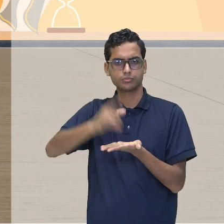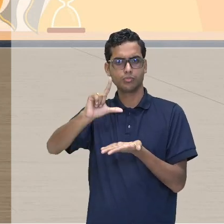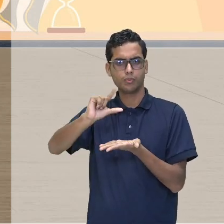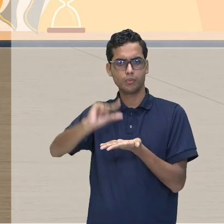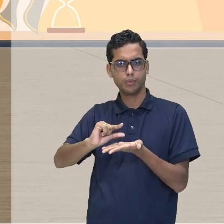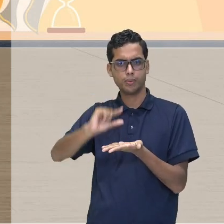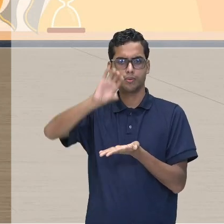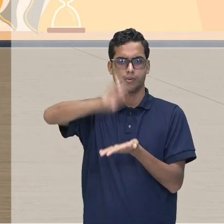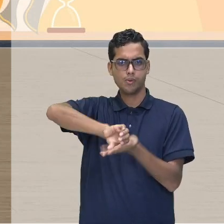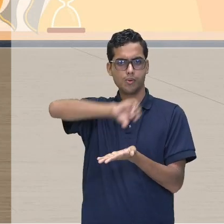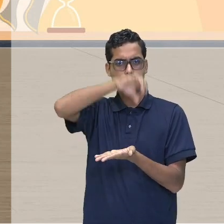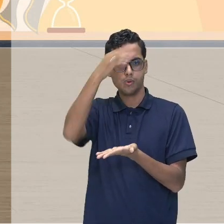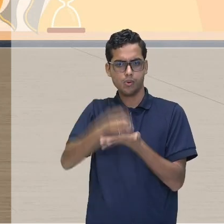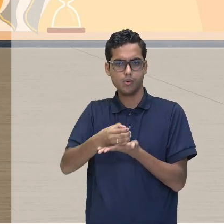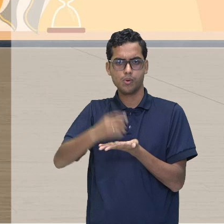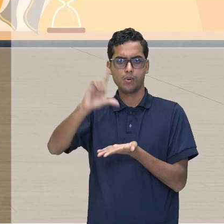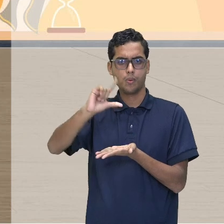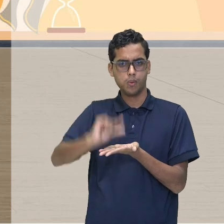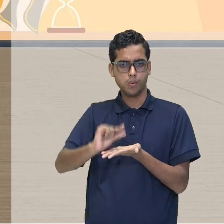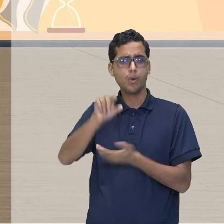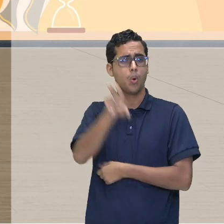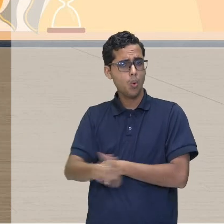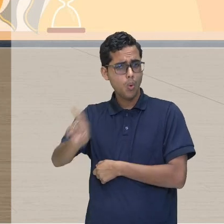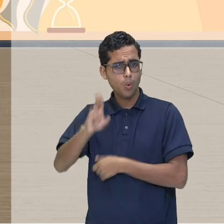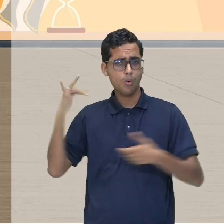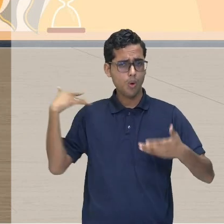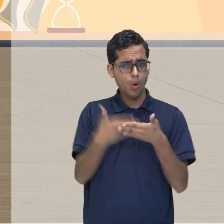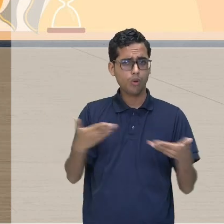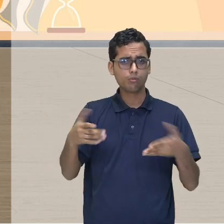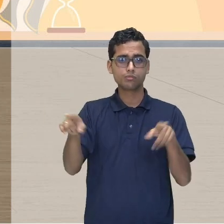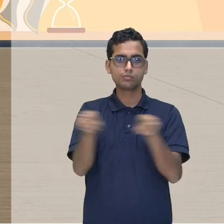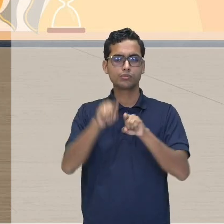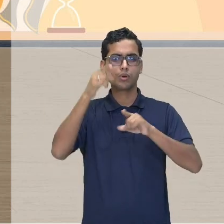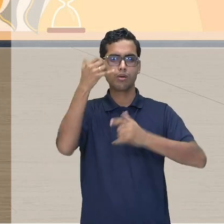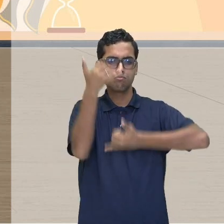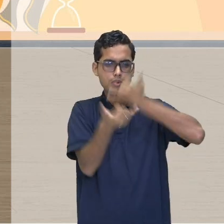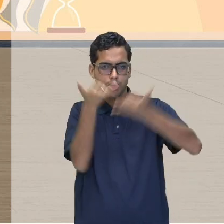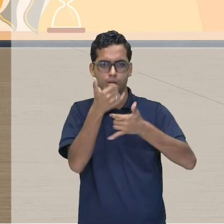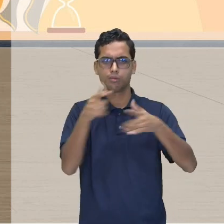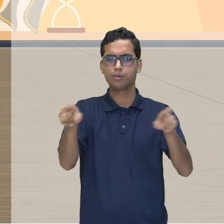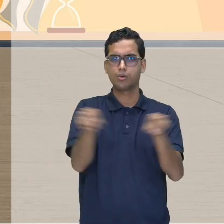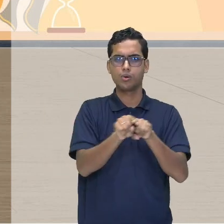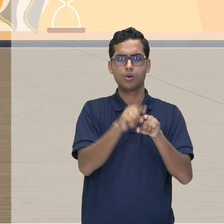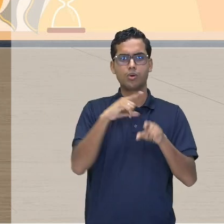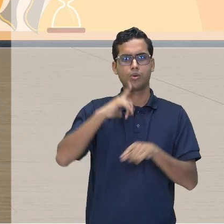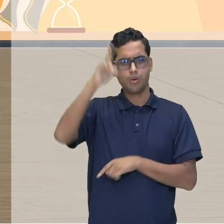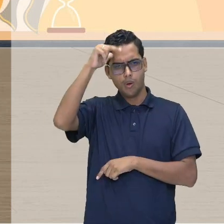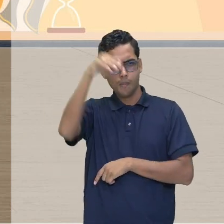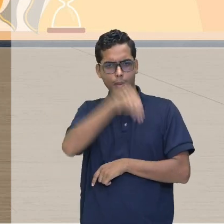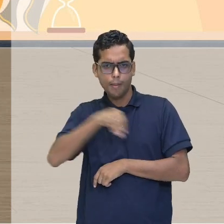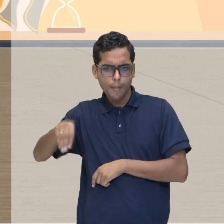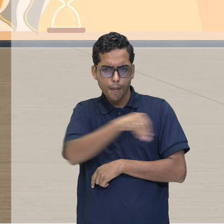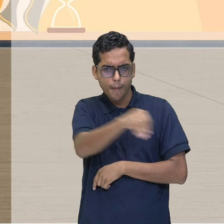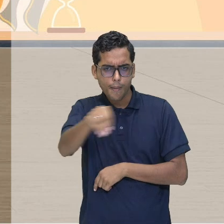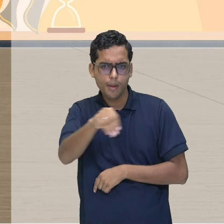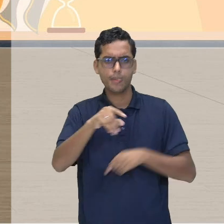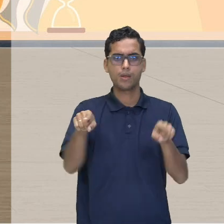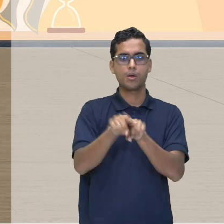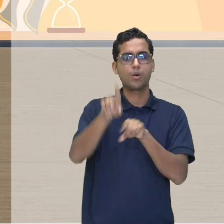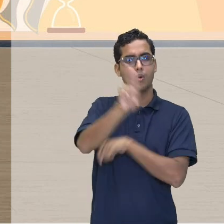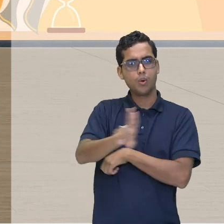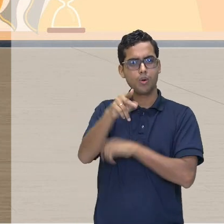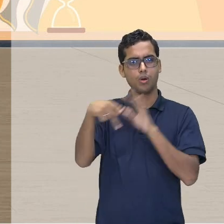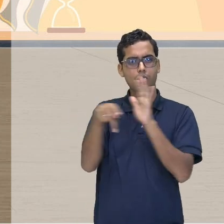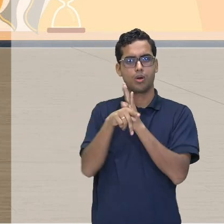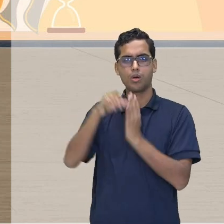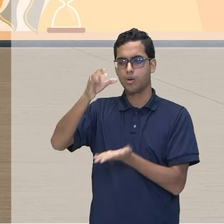até hoje também é utilizado em algumas regiões, até mesmo em joguinhos, né, educacionais. Você pode utilizar uma